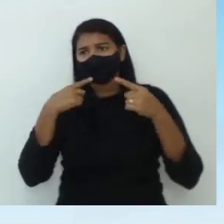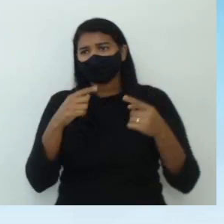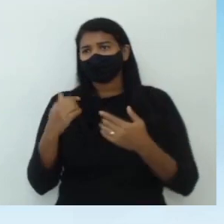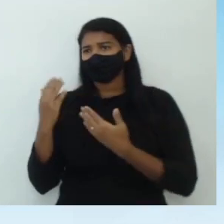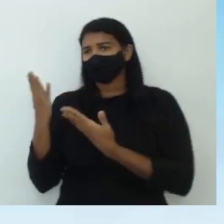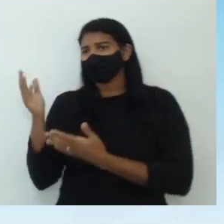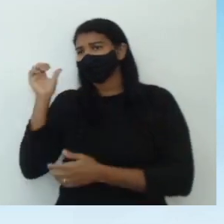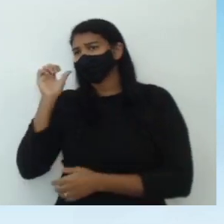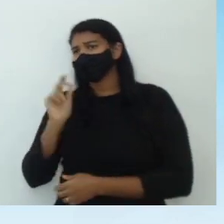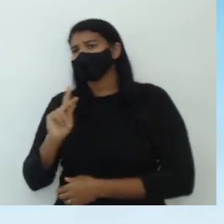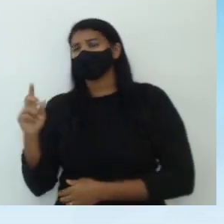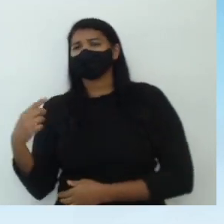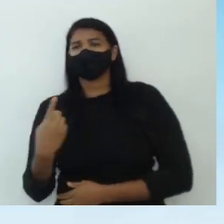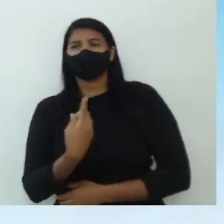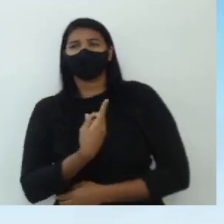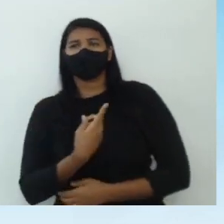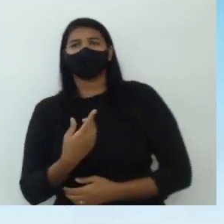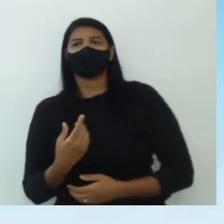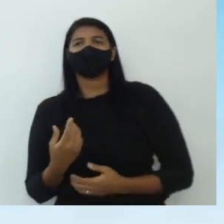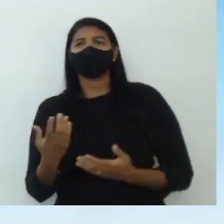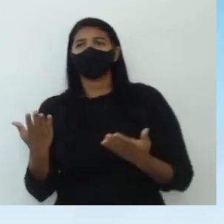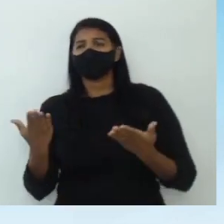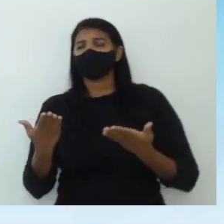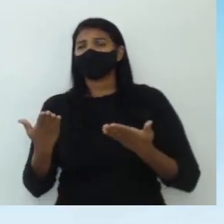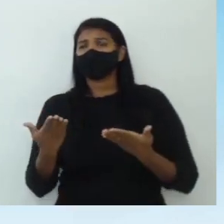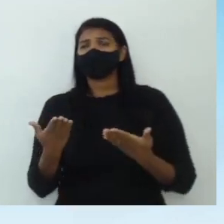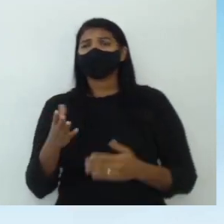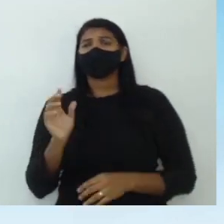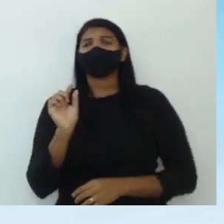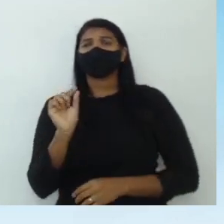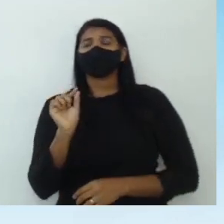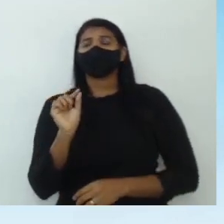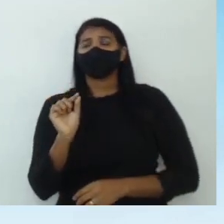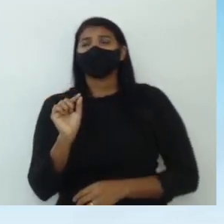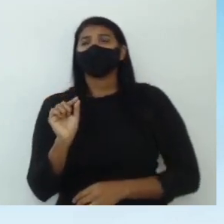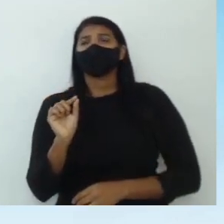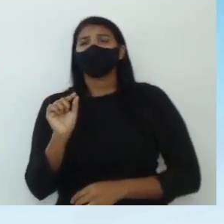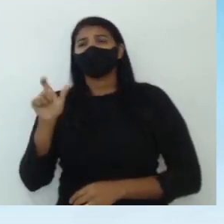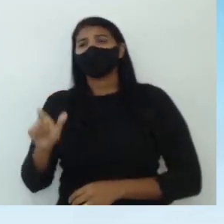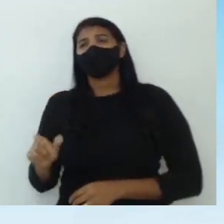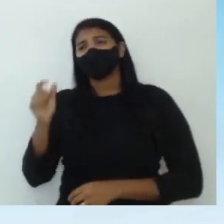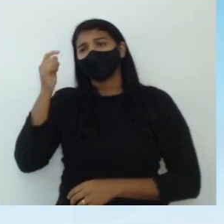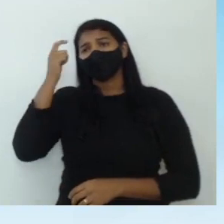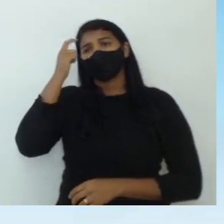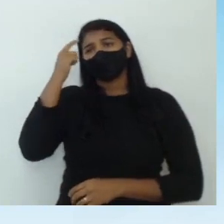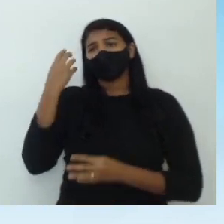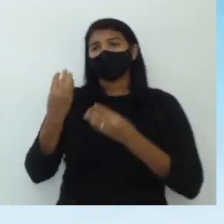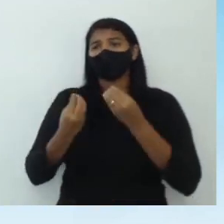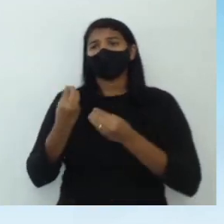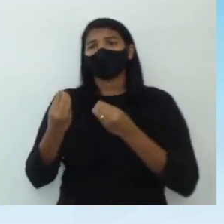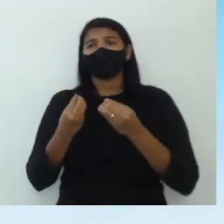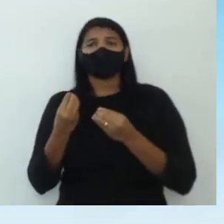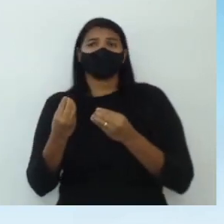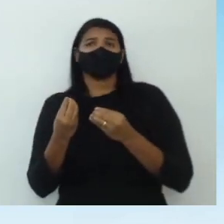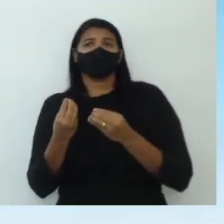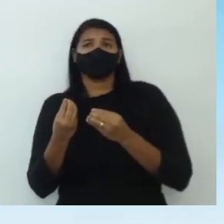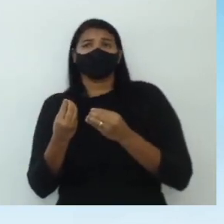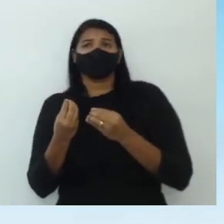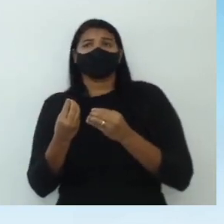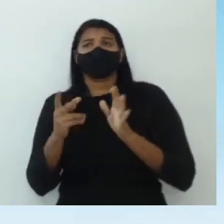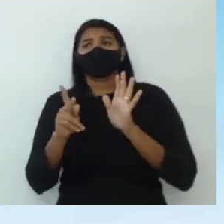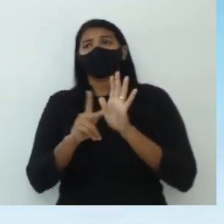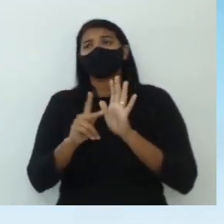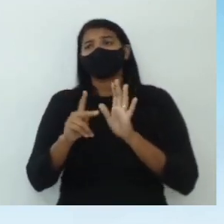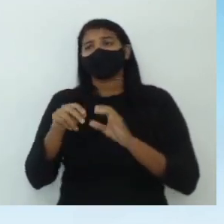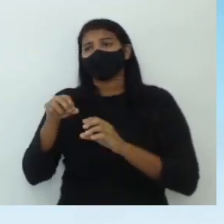professora, nós aqui, nós somos aqueles que pensamos como se fôssemos plantadores de tâmaras,